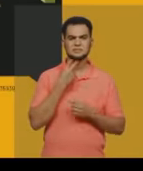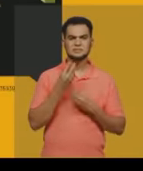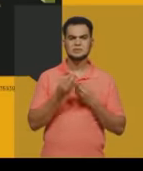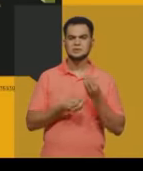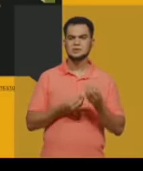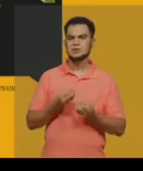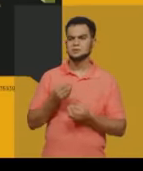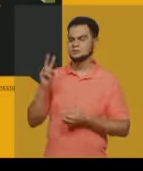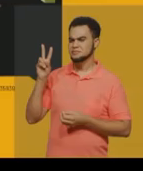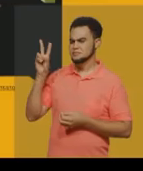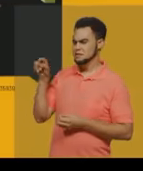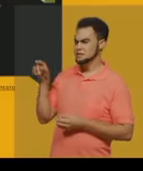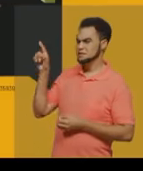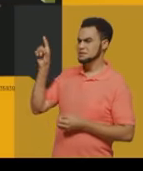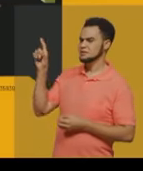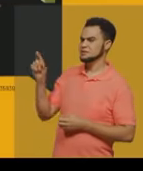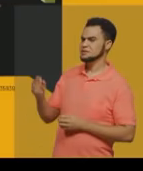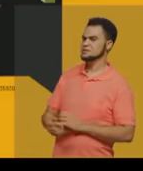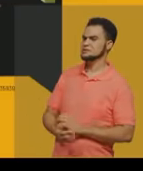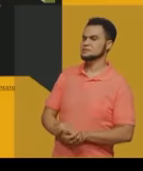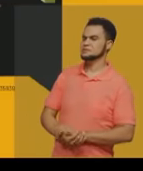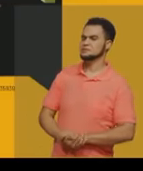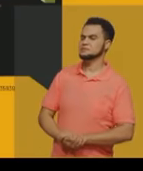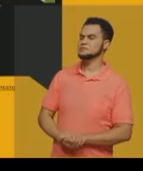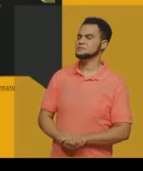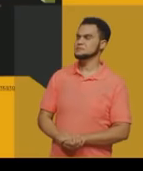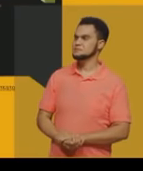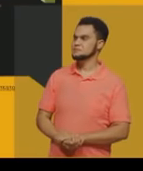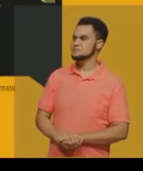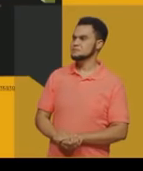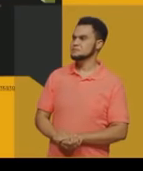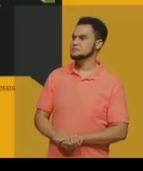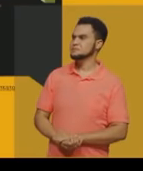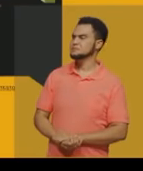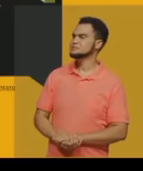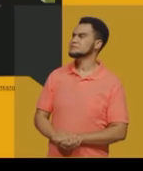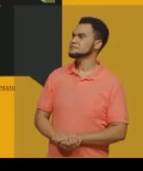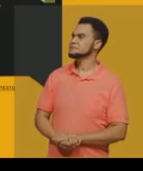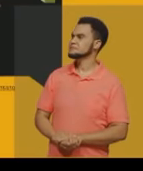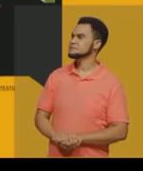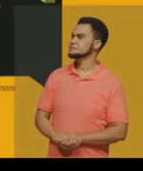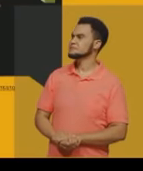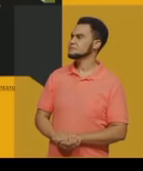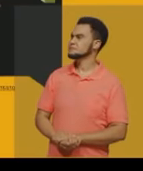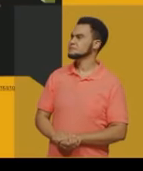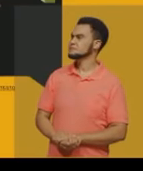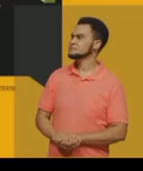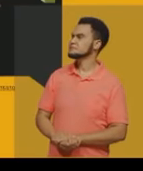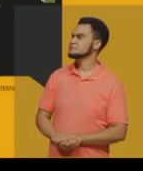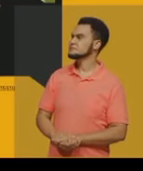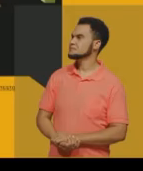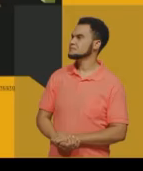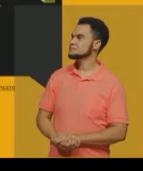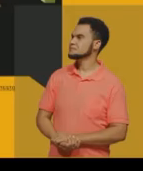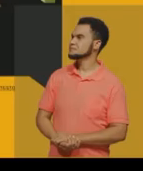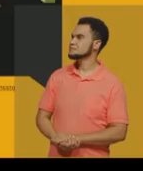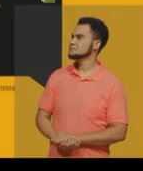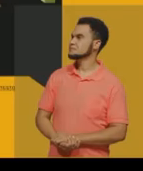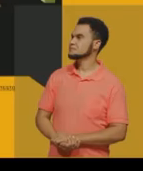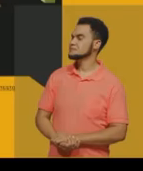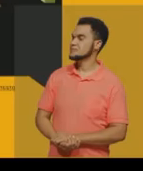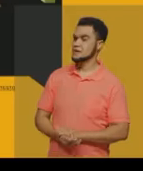Said the little old boy, sometimes I drop my spoon. Said the old man, I do that too.